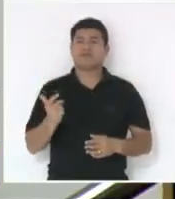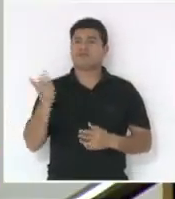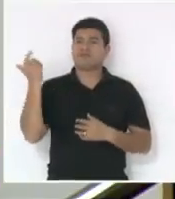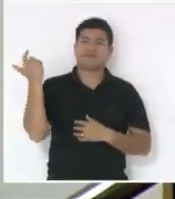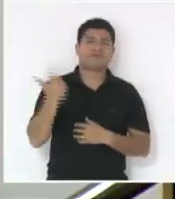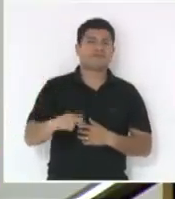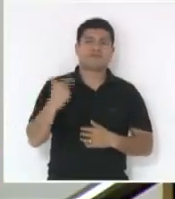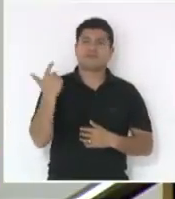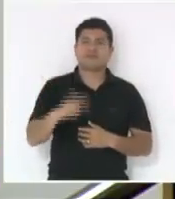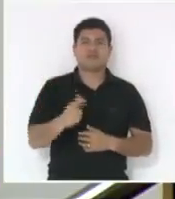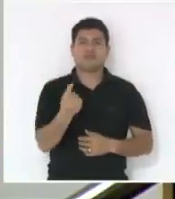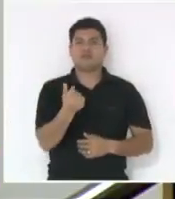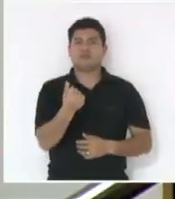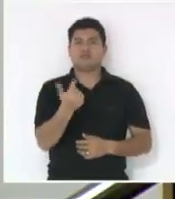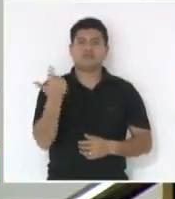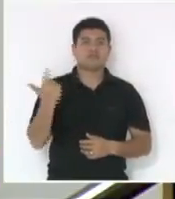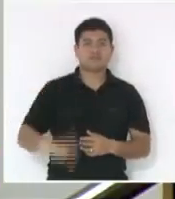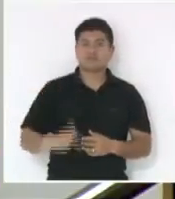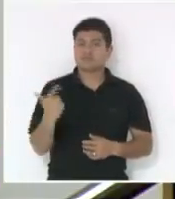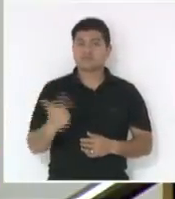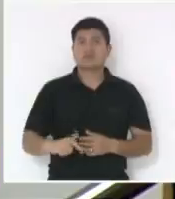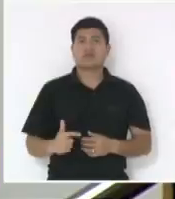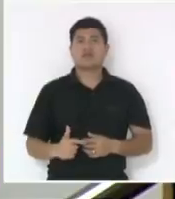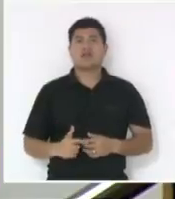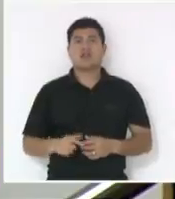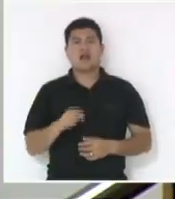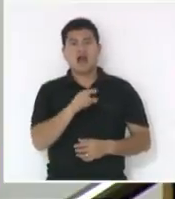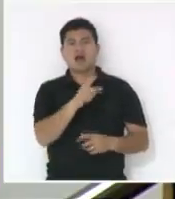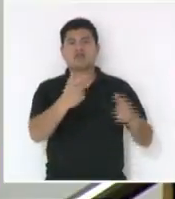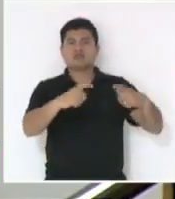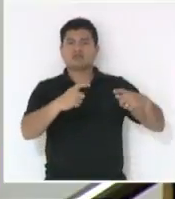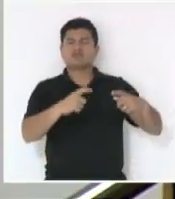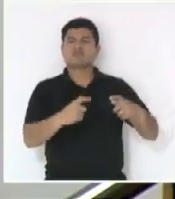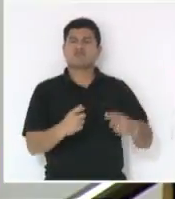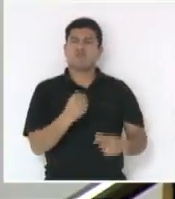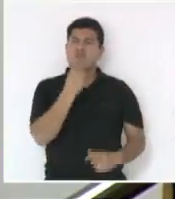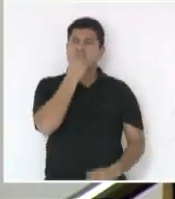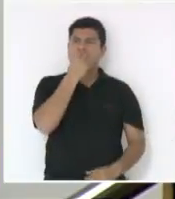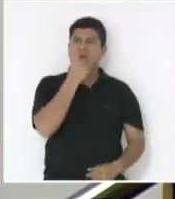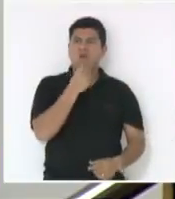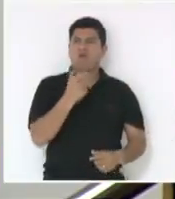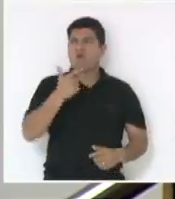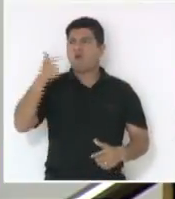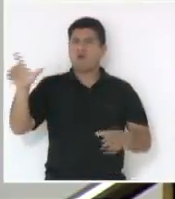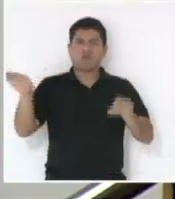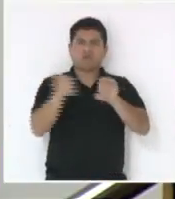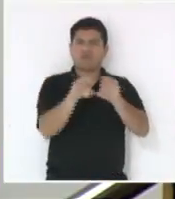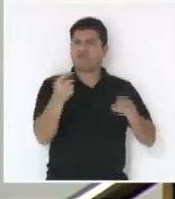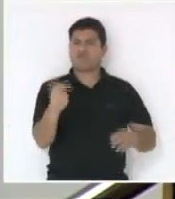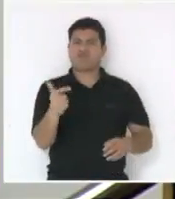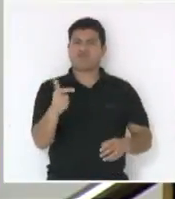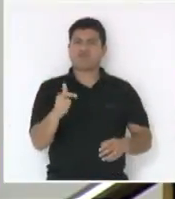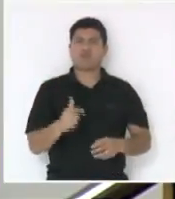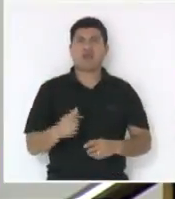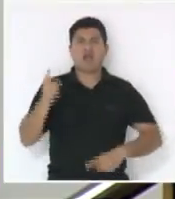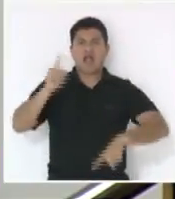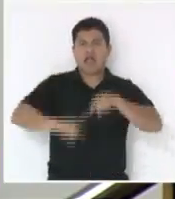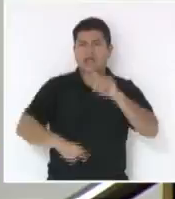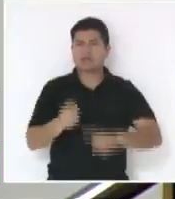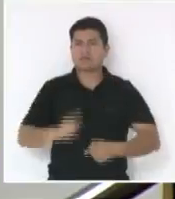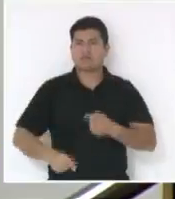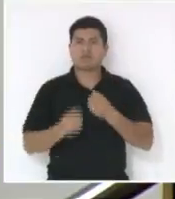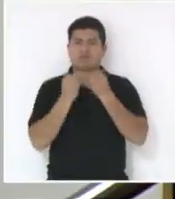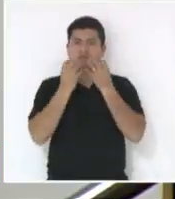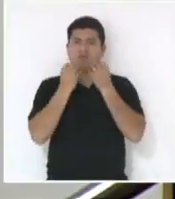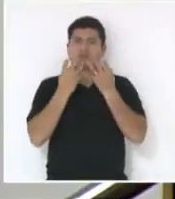Civil. Aliás, um lugar magnífico, eu acho que não tem no Brasil igual. De equipamentos, um dia eu quero ver os deputados para ir lá verificar.